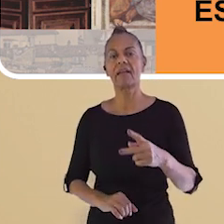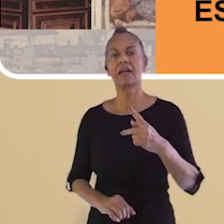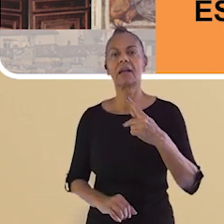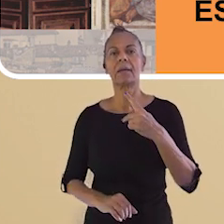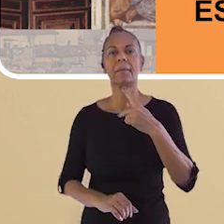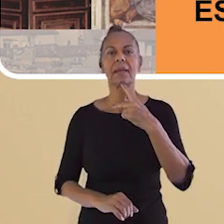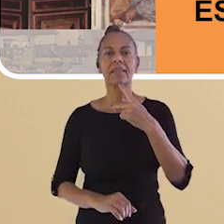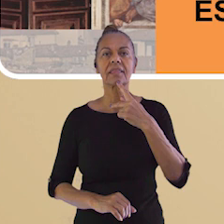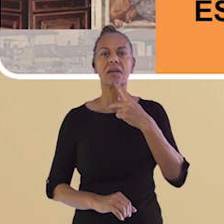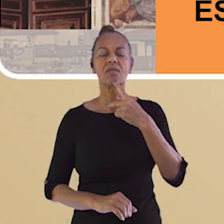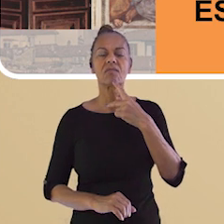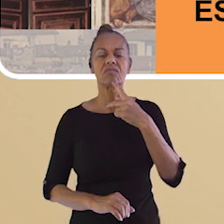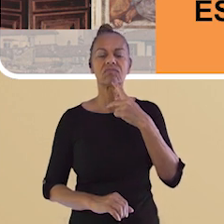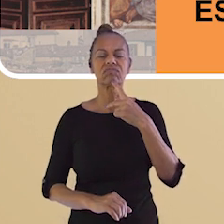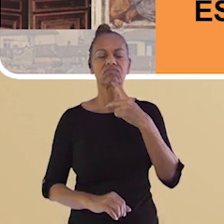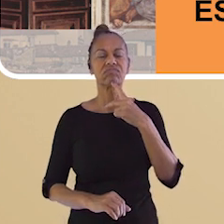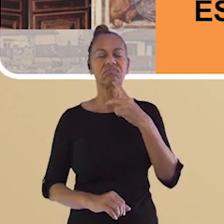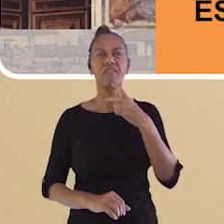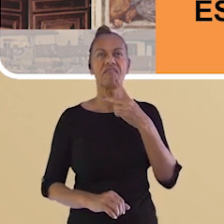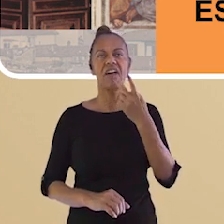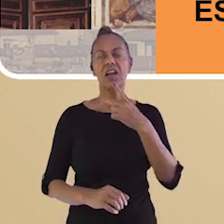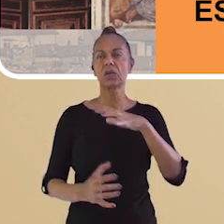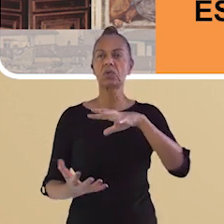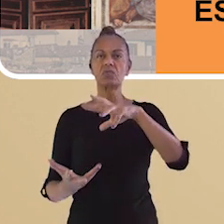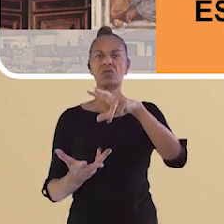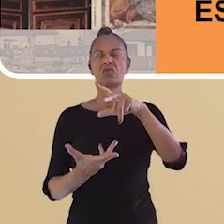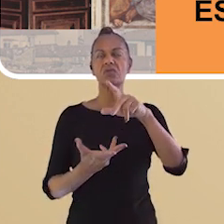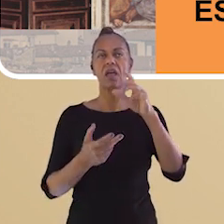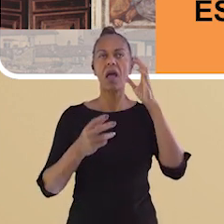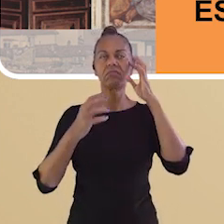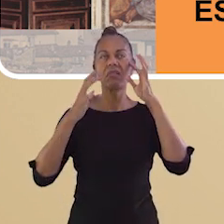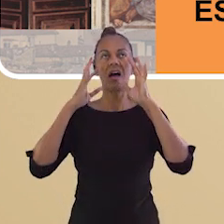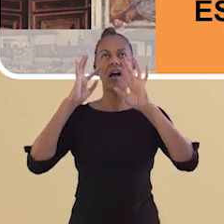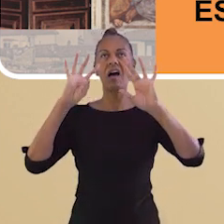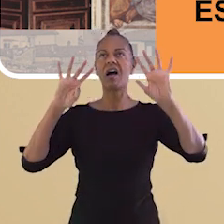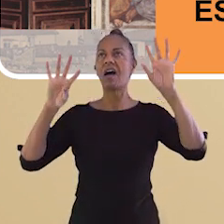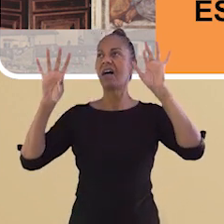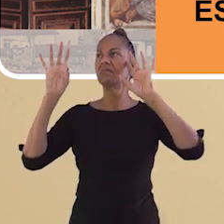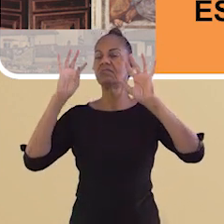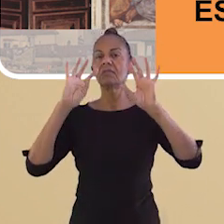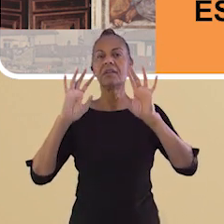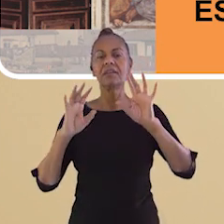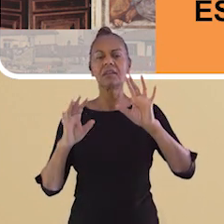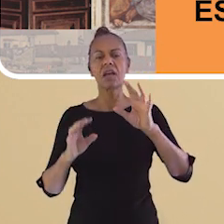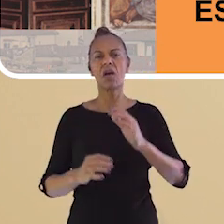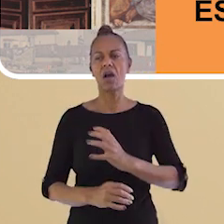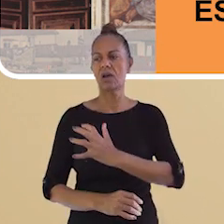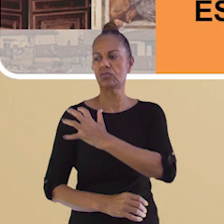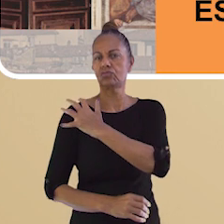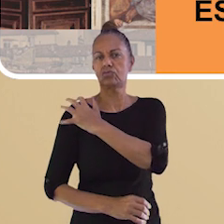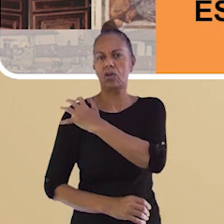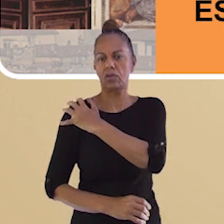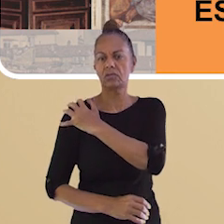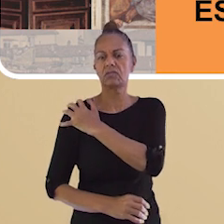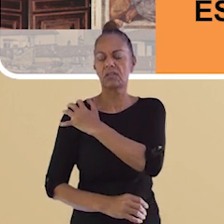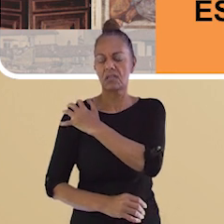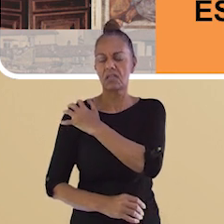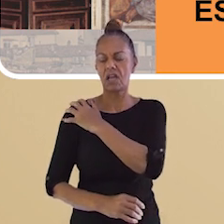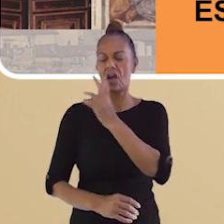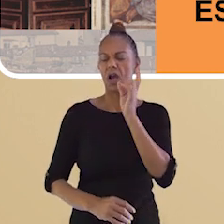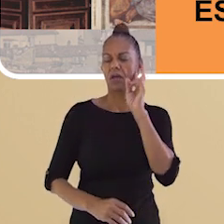Platão e Aristóteles. Enquanto Platão aponta para cima, dando a entender que o mundo real é o mundo das ideias, como falamos mais